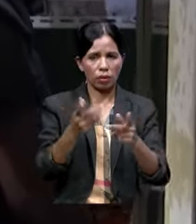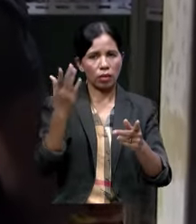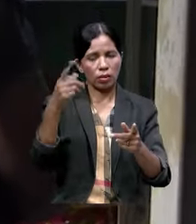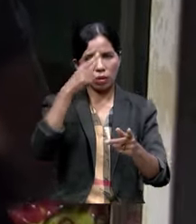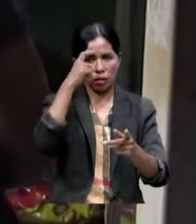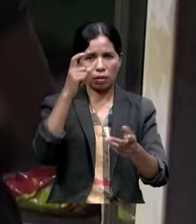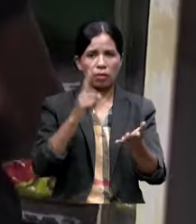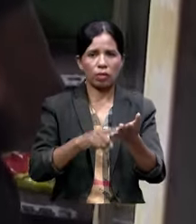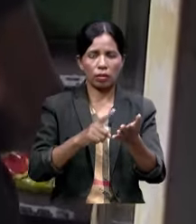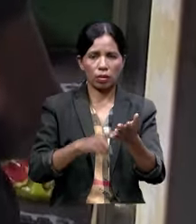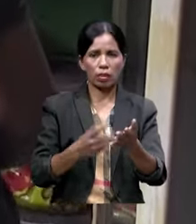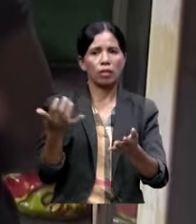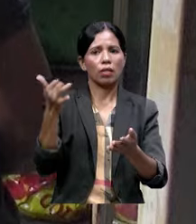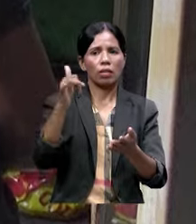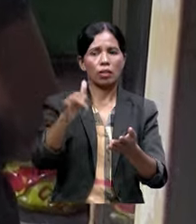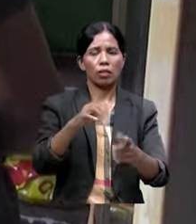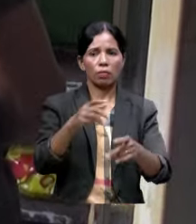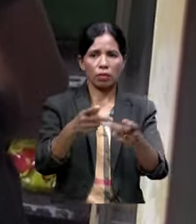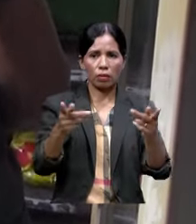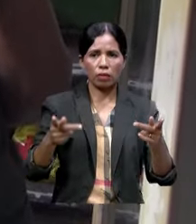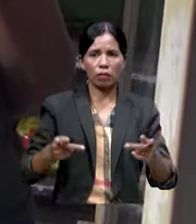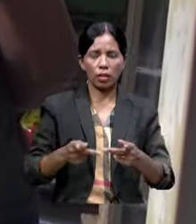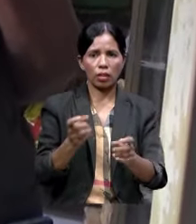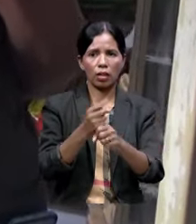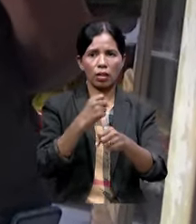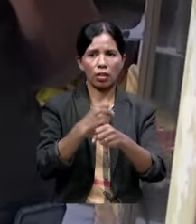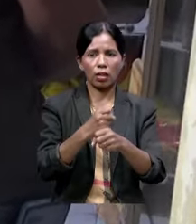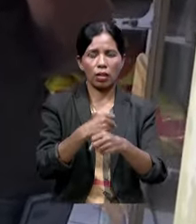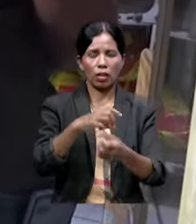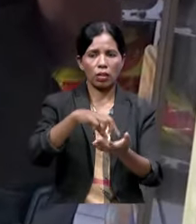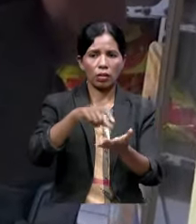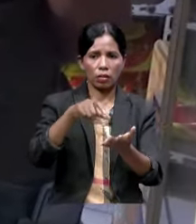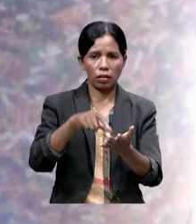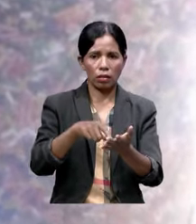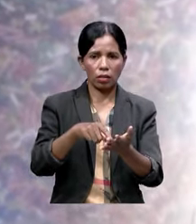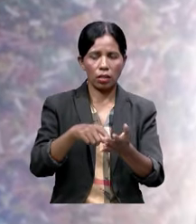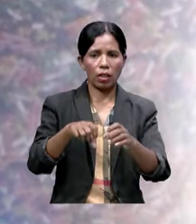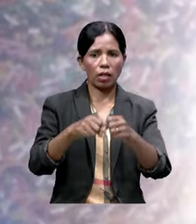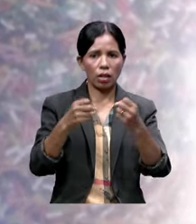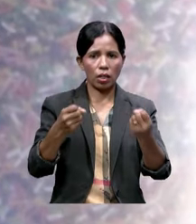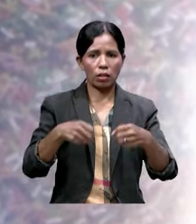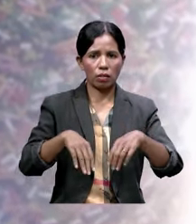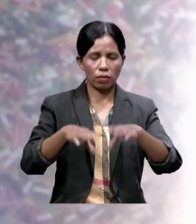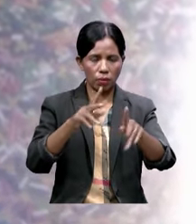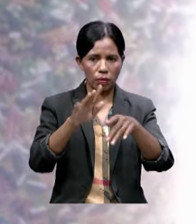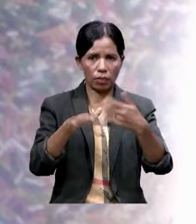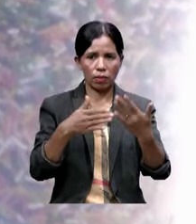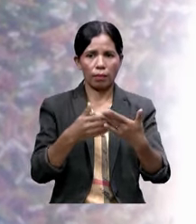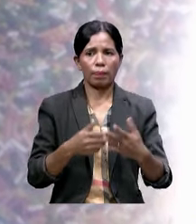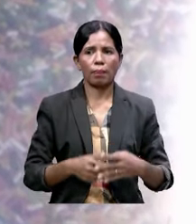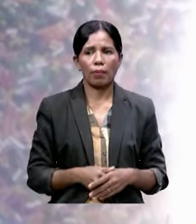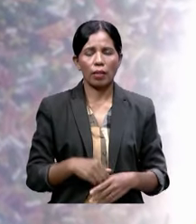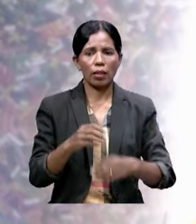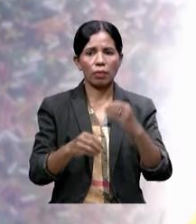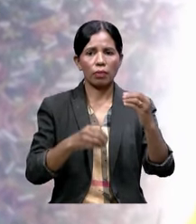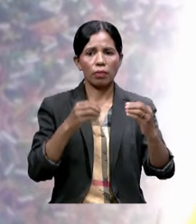tamba desconfia durante ne, na imba fatin negócio refere, produz dosi Trambulan at ori fam ba consumidor sera. Relaciona